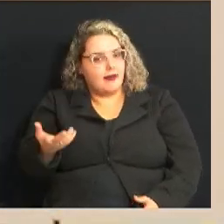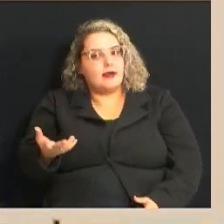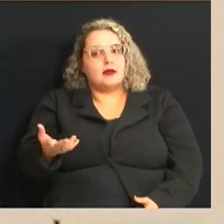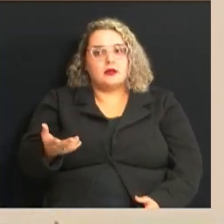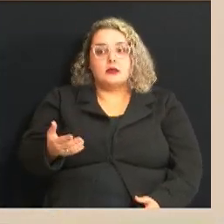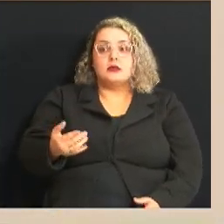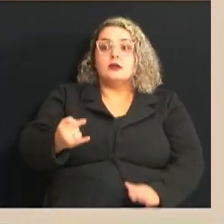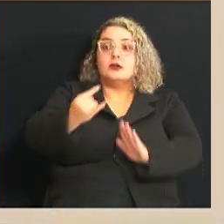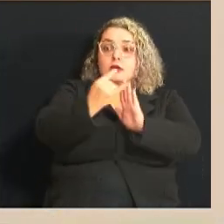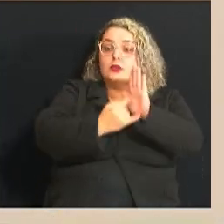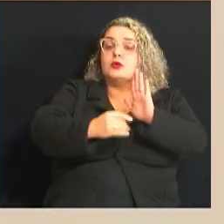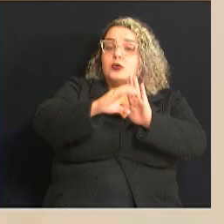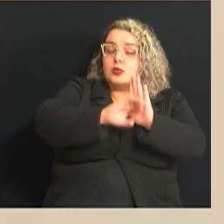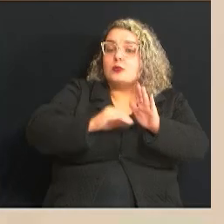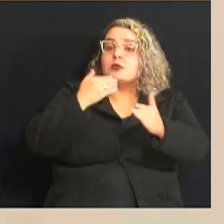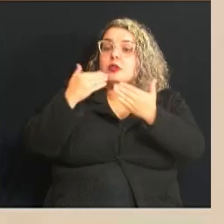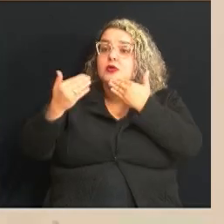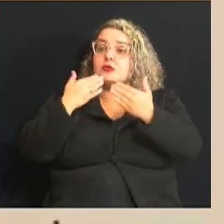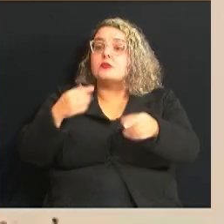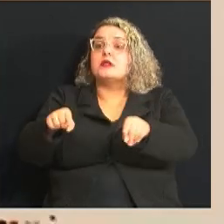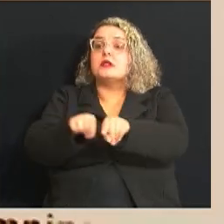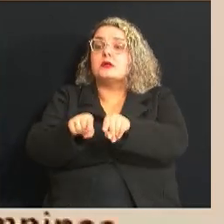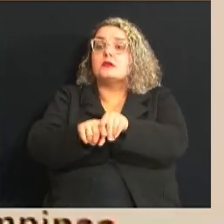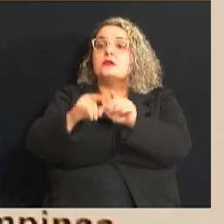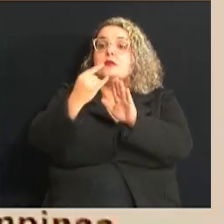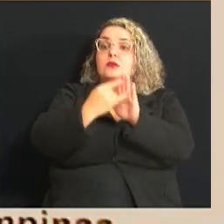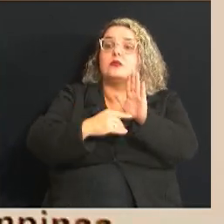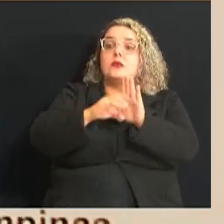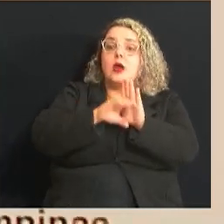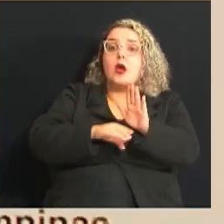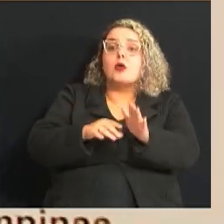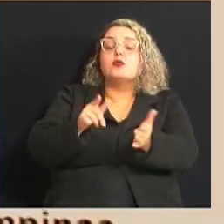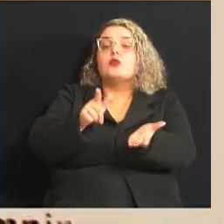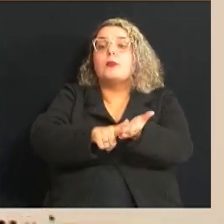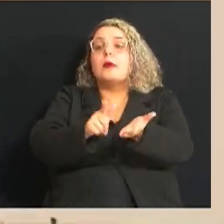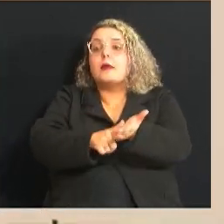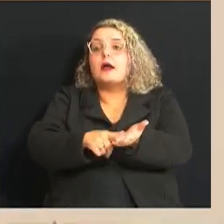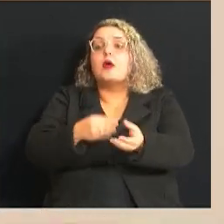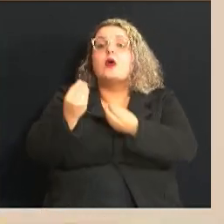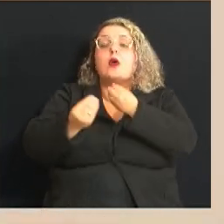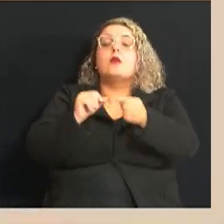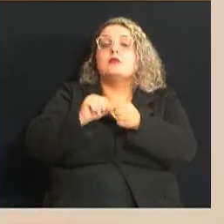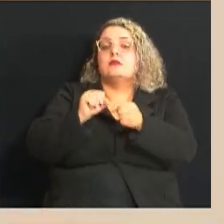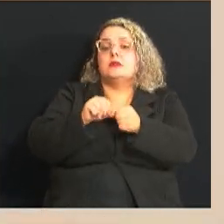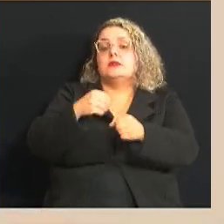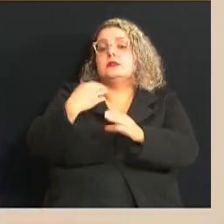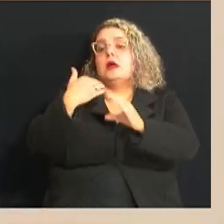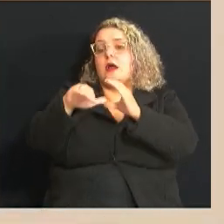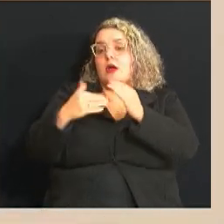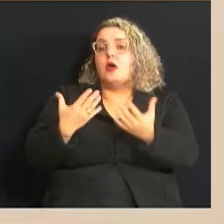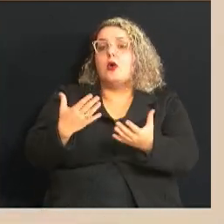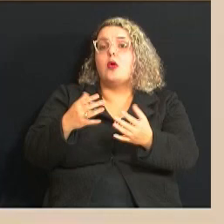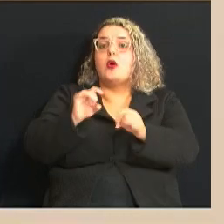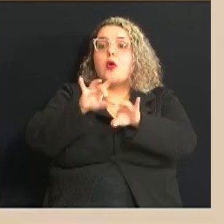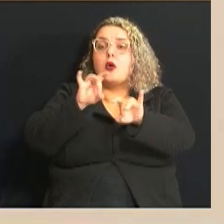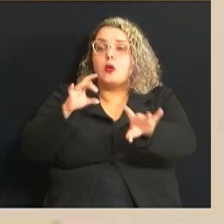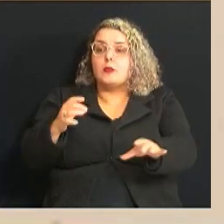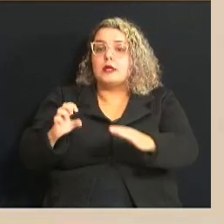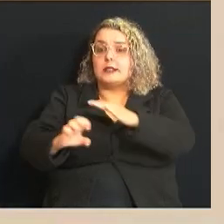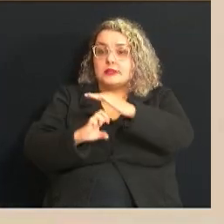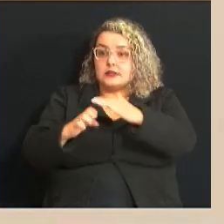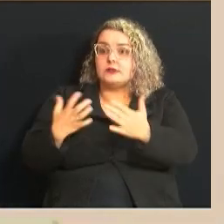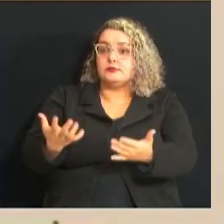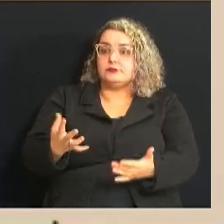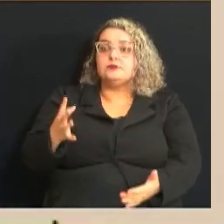muito, mas também sobre o currículo do papel, de enviar online, como fazer para enviar para essas empresas também, sem sair